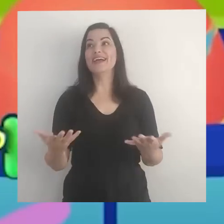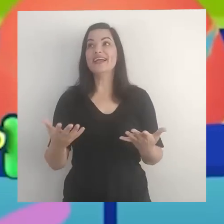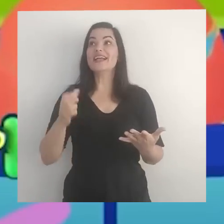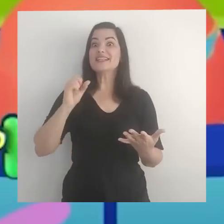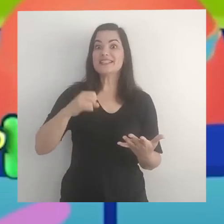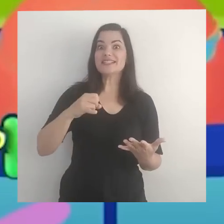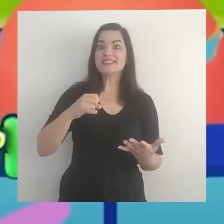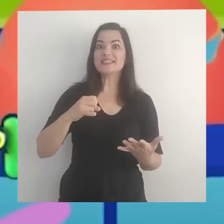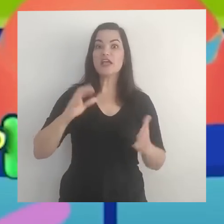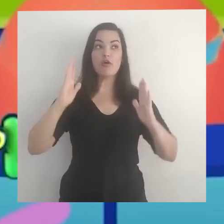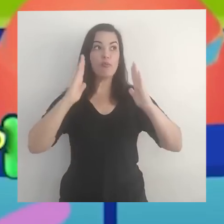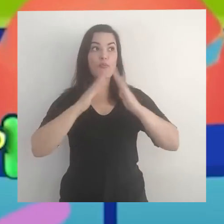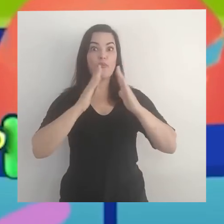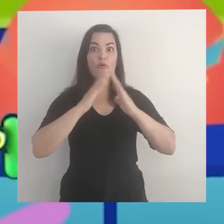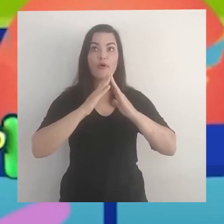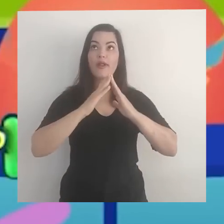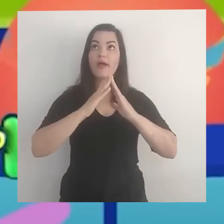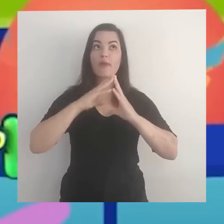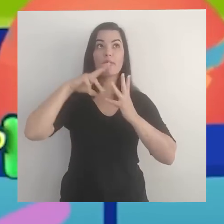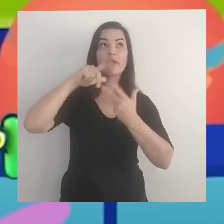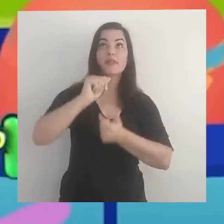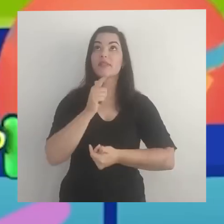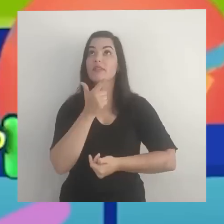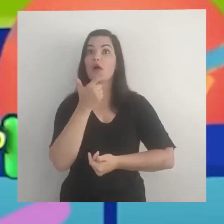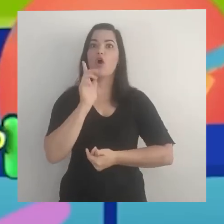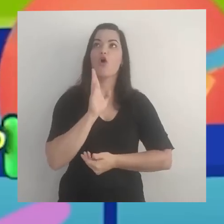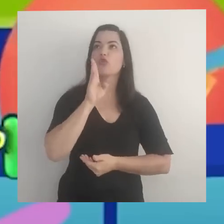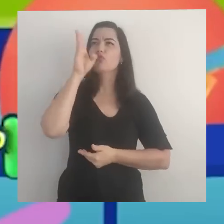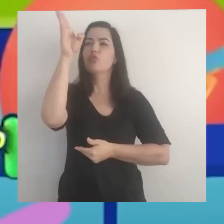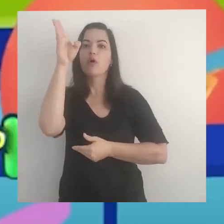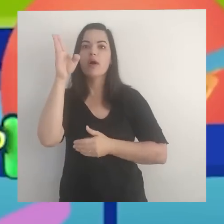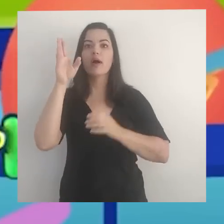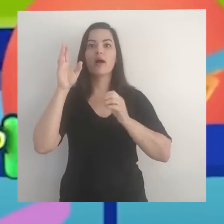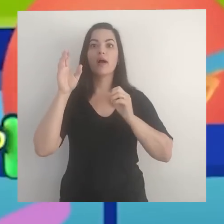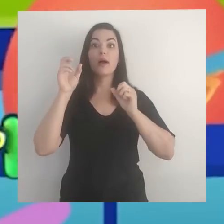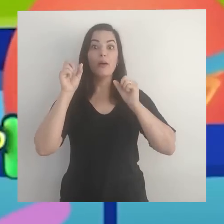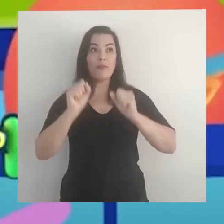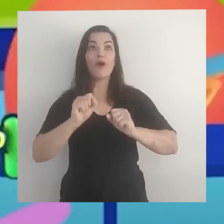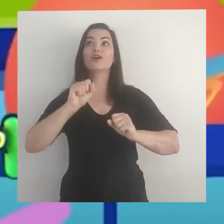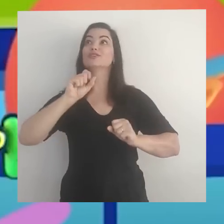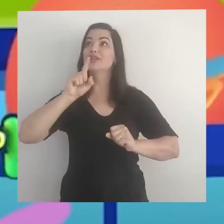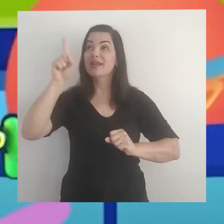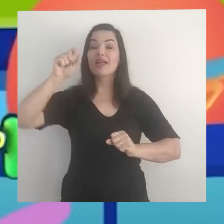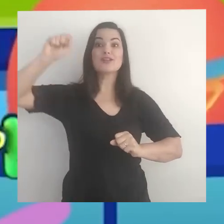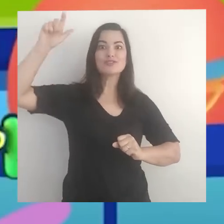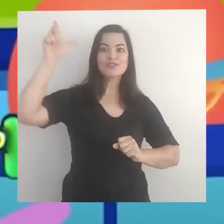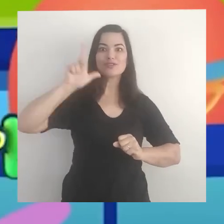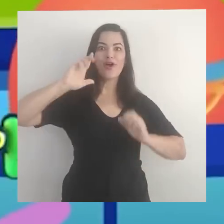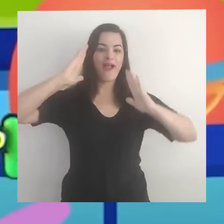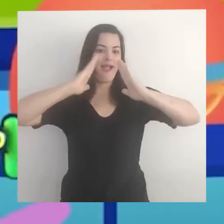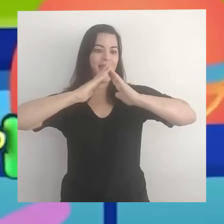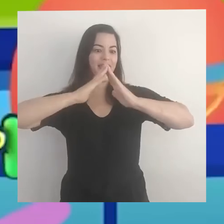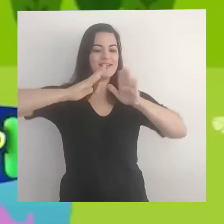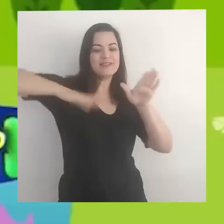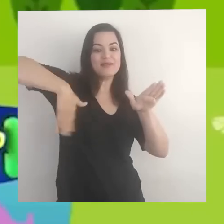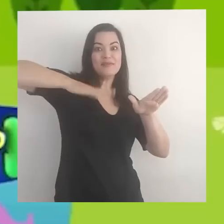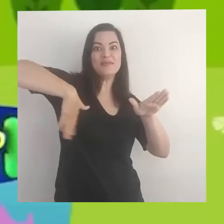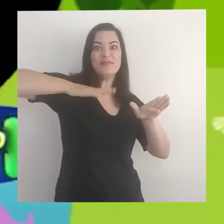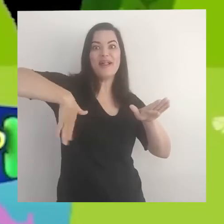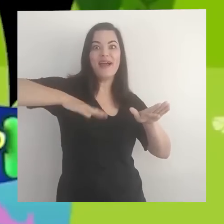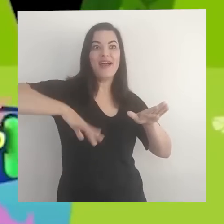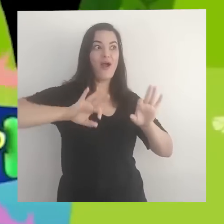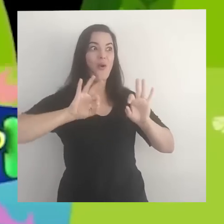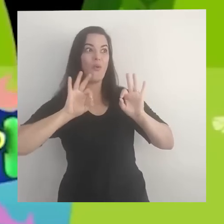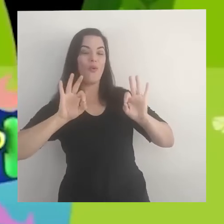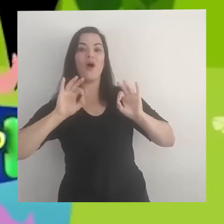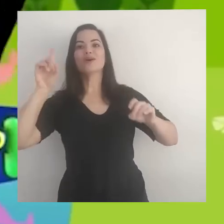Se a gente pudesse morar em outros planetas, bem que a gente podia ter uma casa de praia no Sol, né? Aí todo dia ia ser